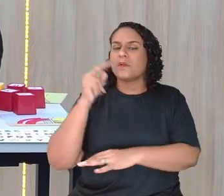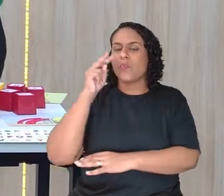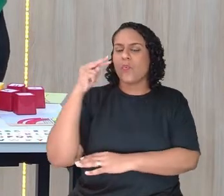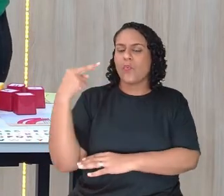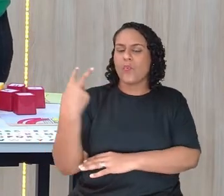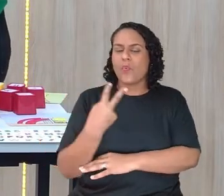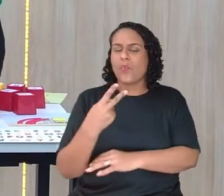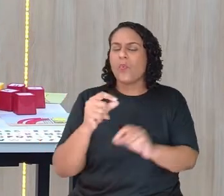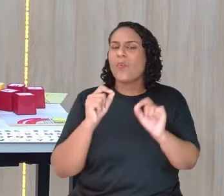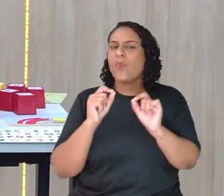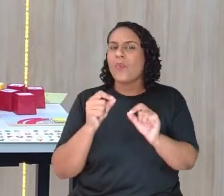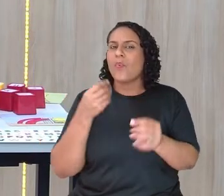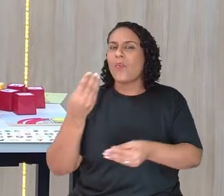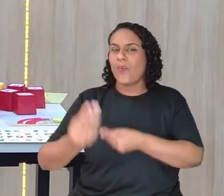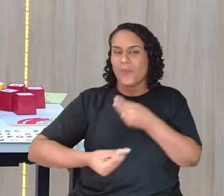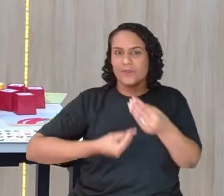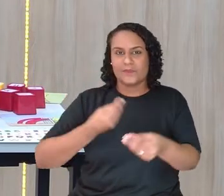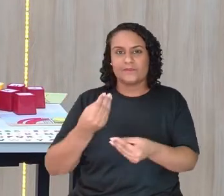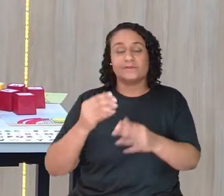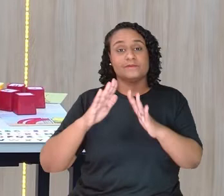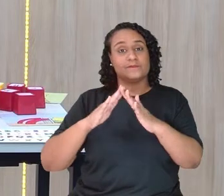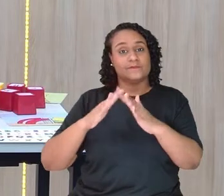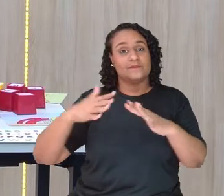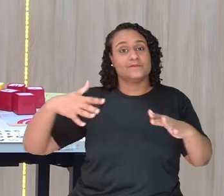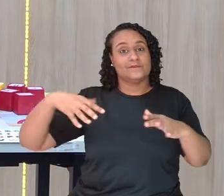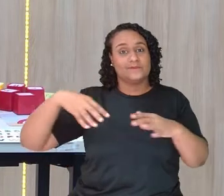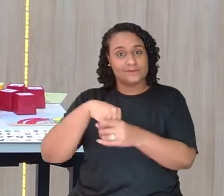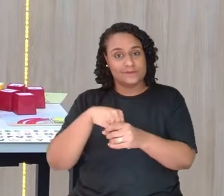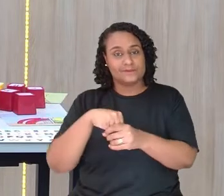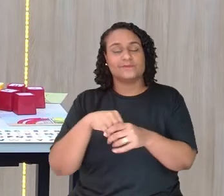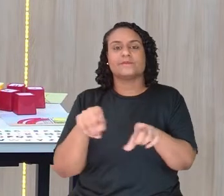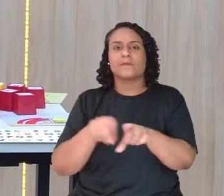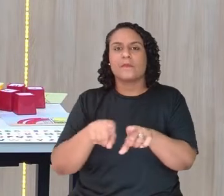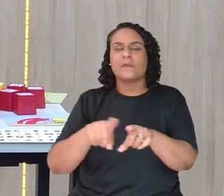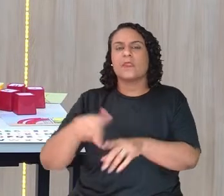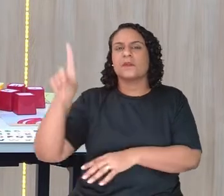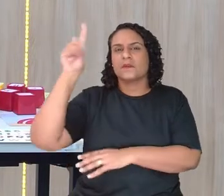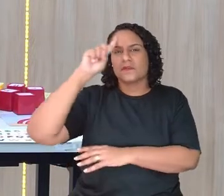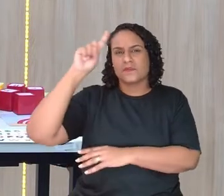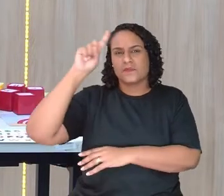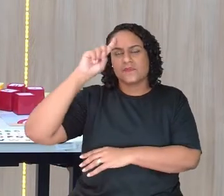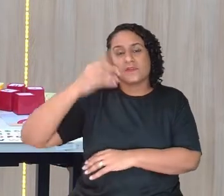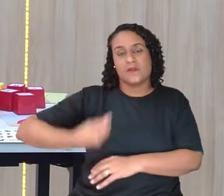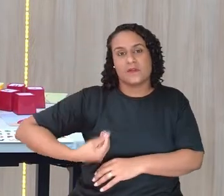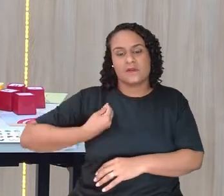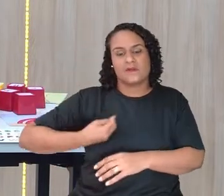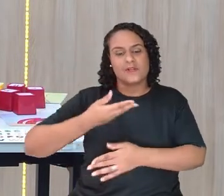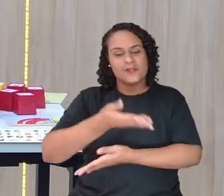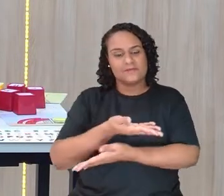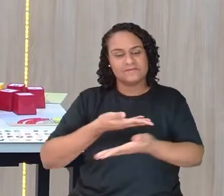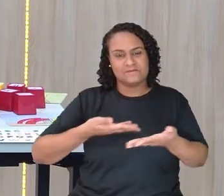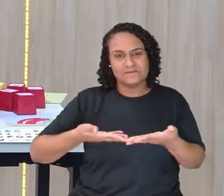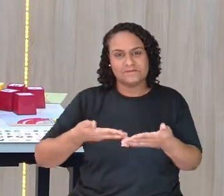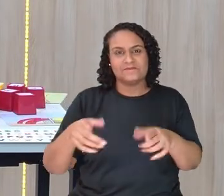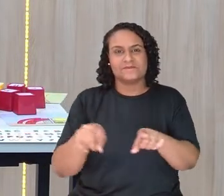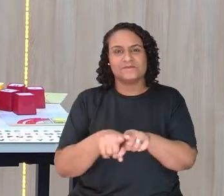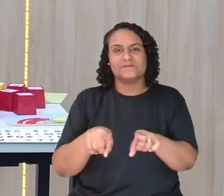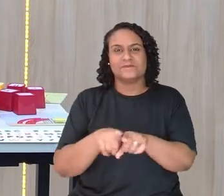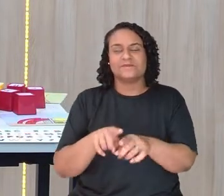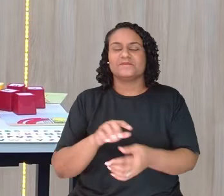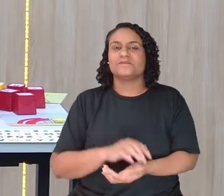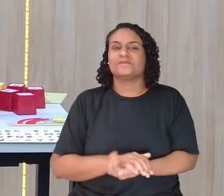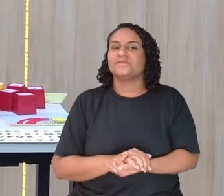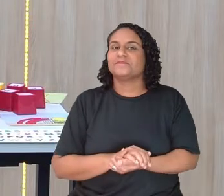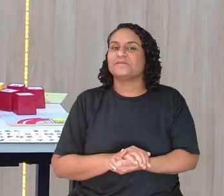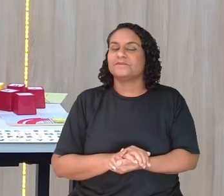conhecimento se dá dentro de casa, se dá na sua rotina, na sua convivência. Vamos